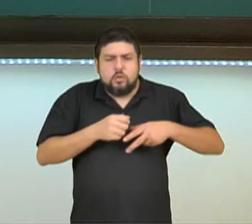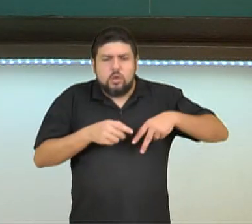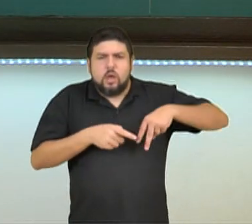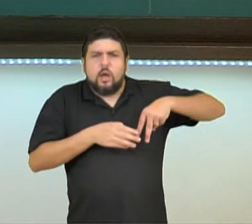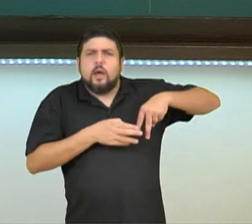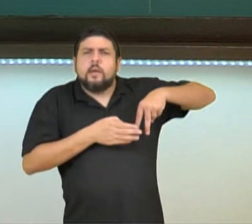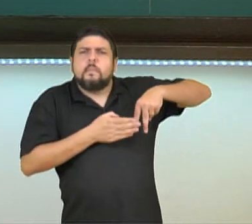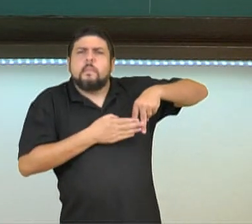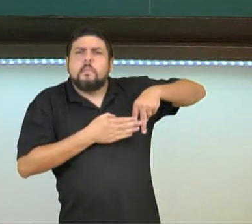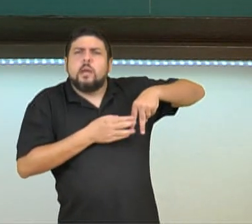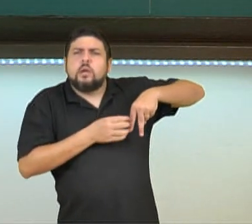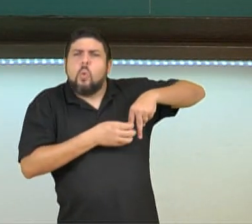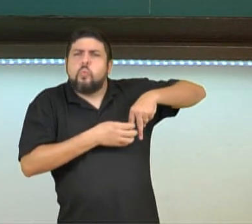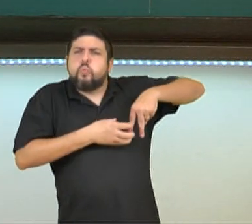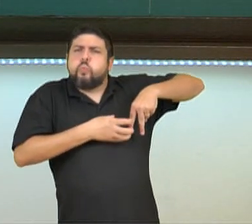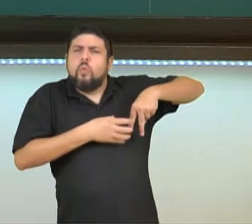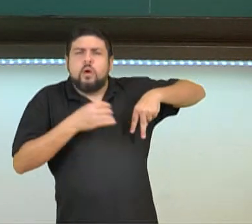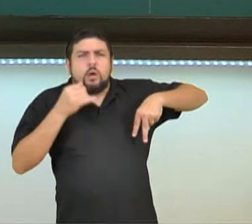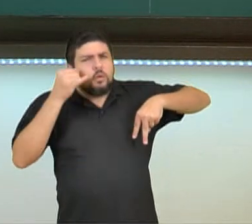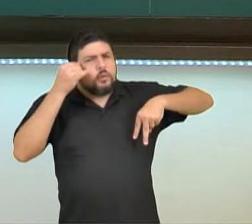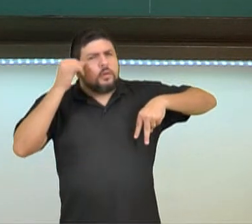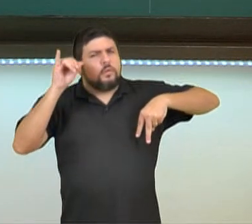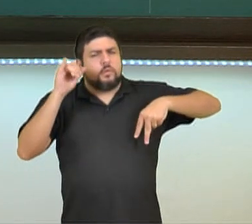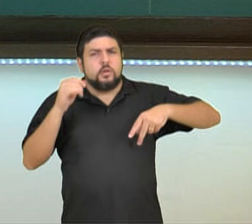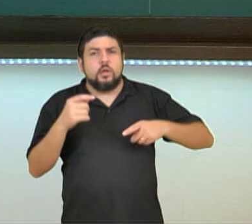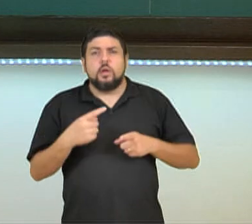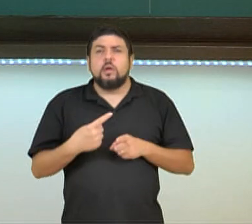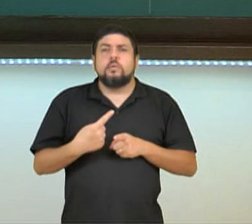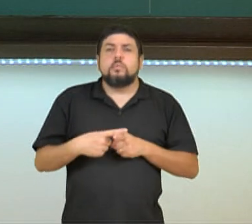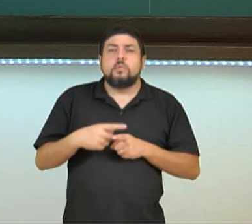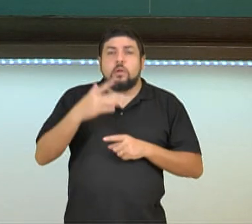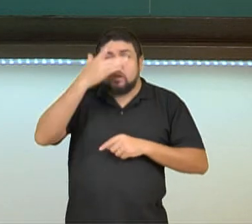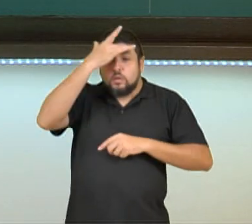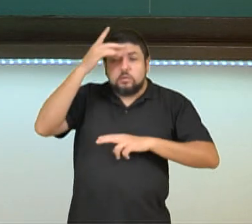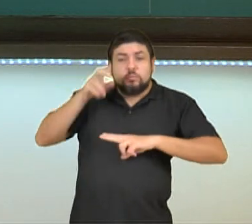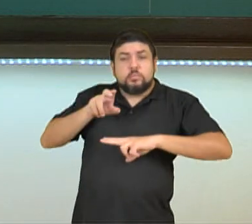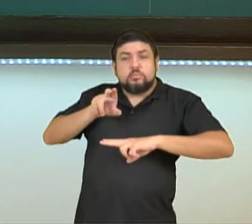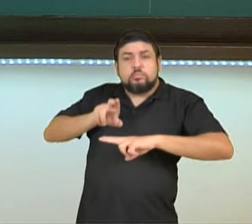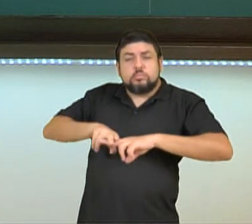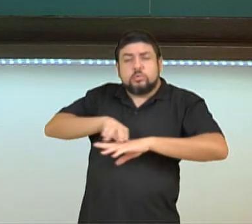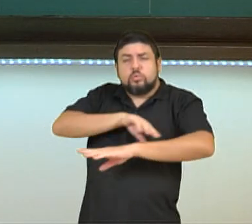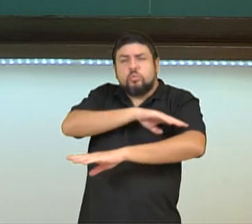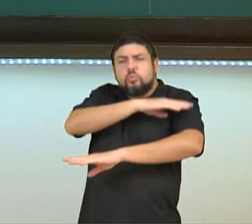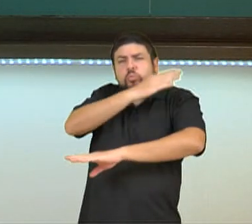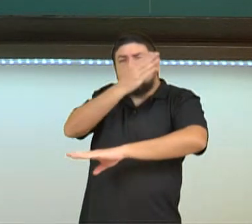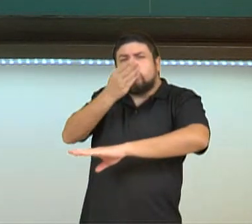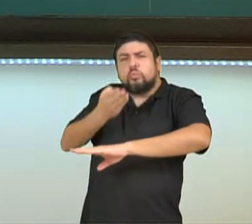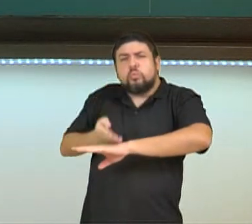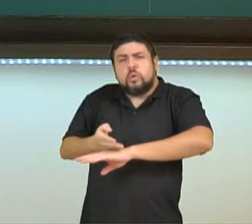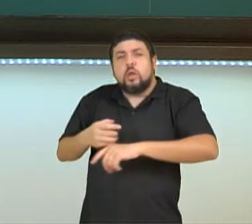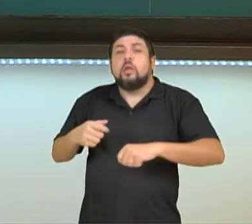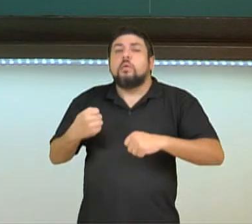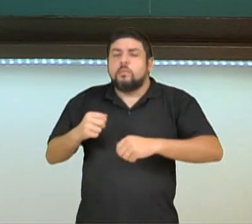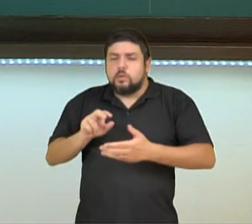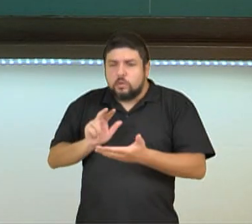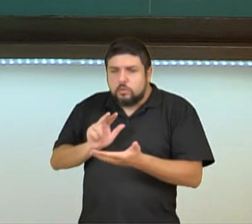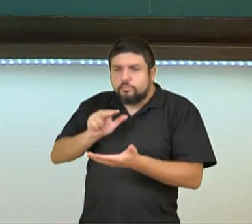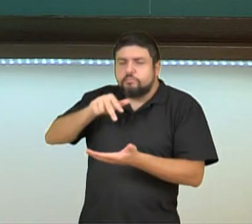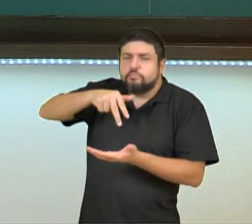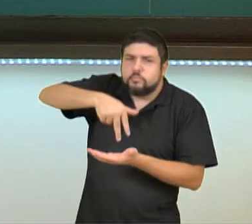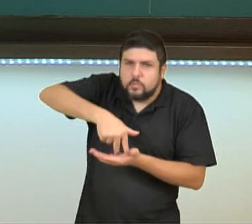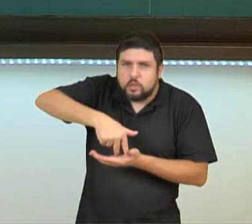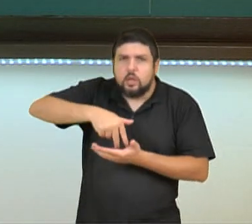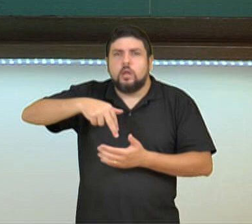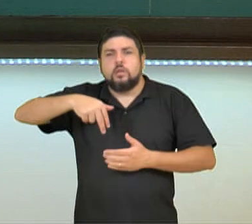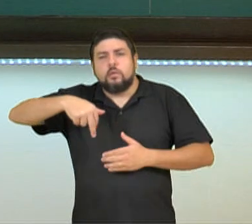que mesmo a pessoa que fica sentada o dia todo, né, trabalhando, ela precisa movimentar um pouco, né, a cada certo tempo as